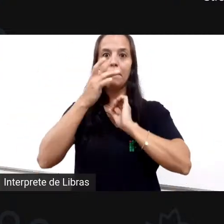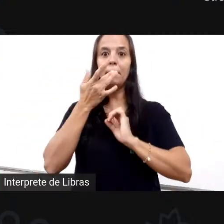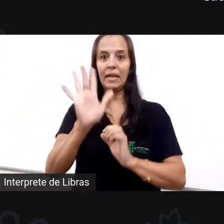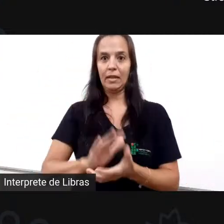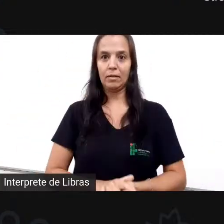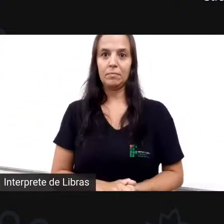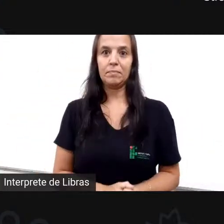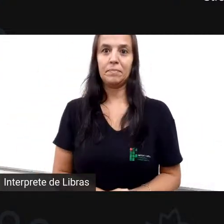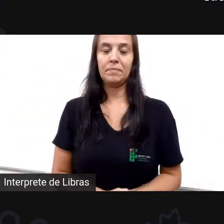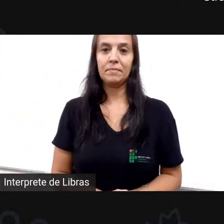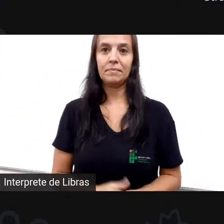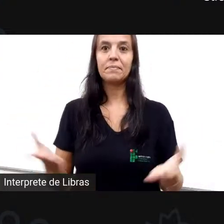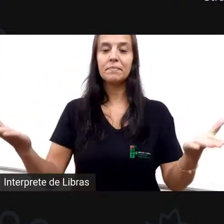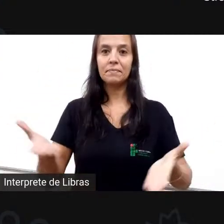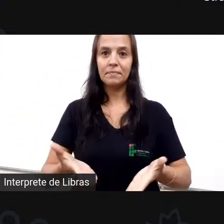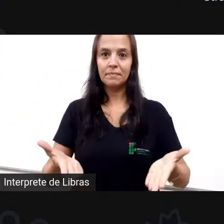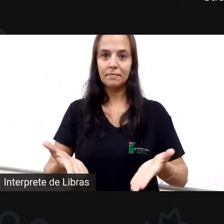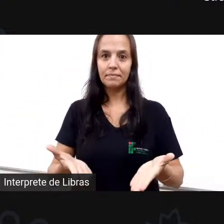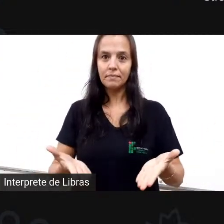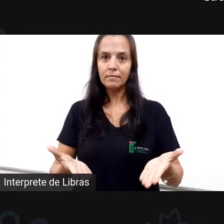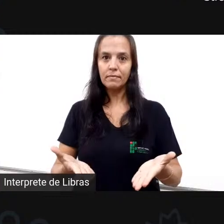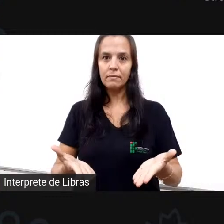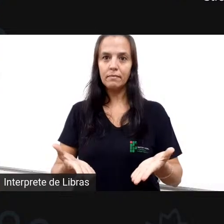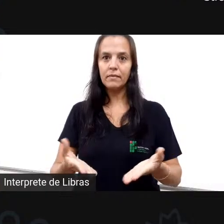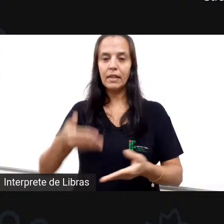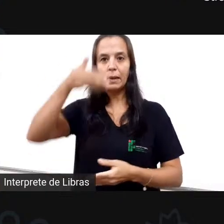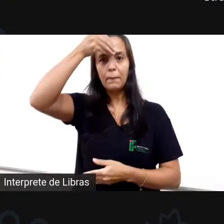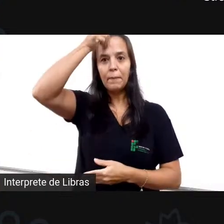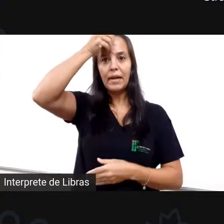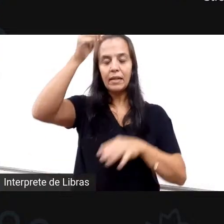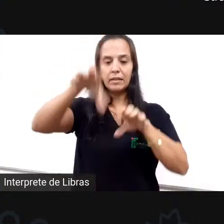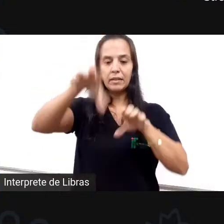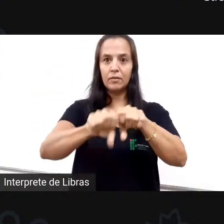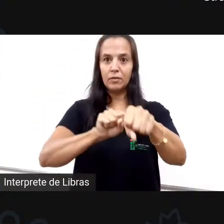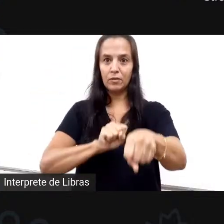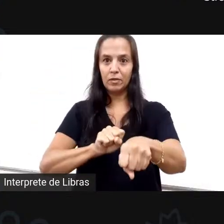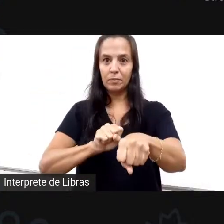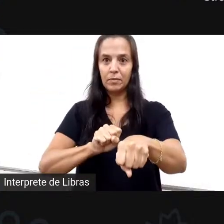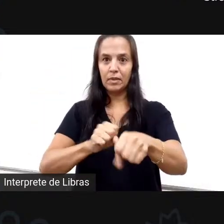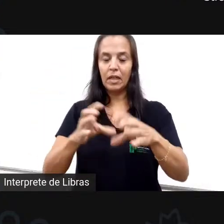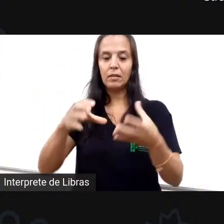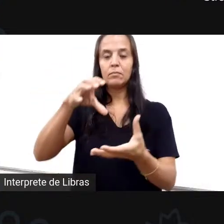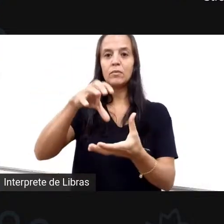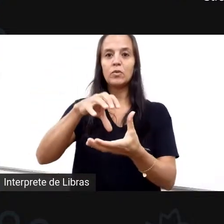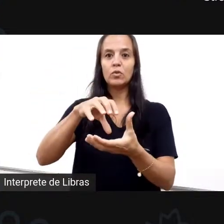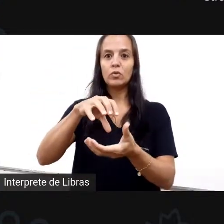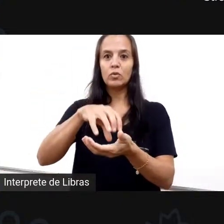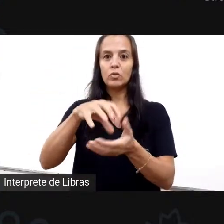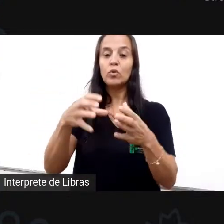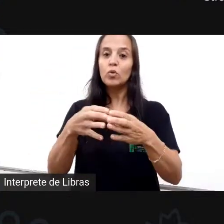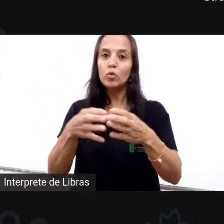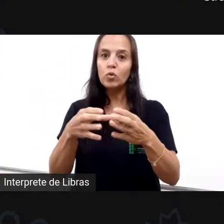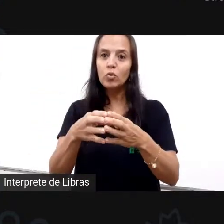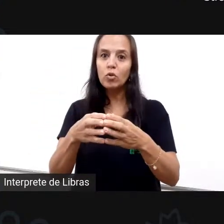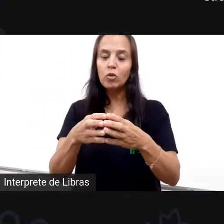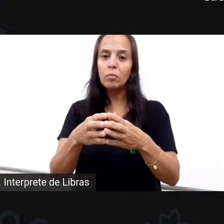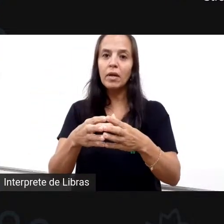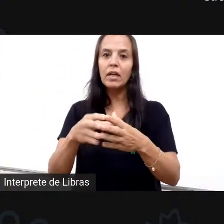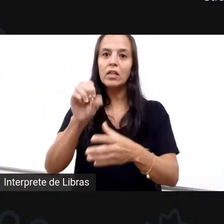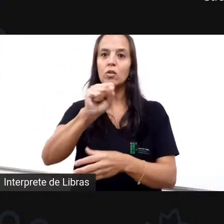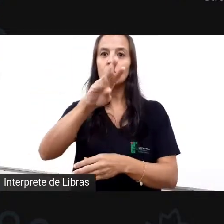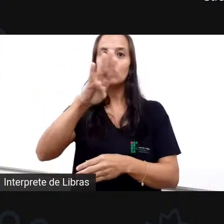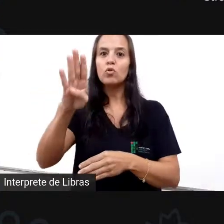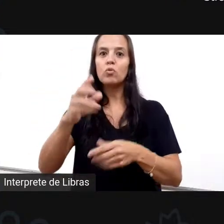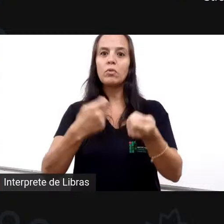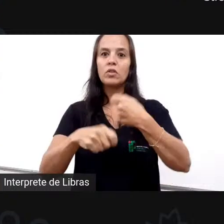Passamos agora para a paraninfa dos formandos da turma do curso subsequente em administração